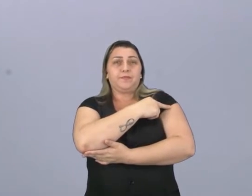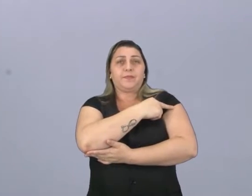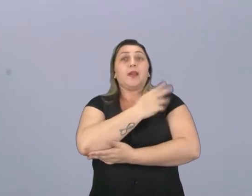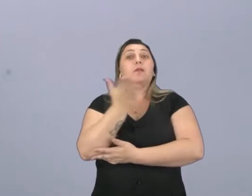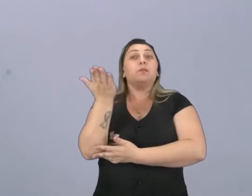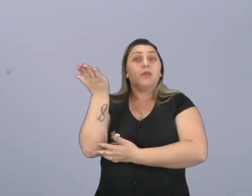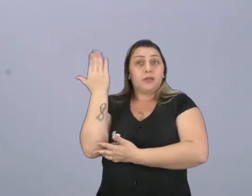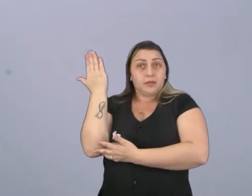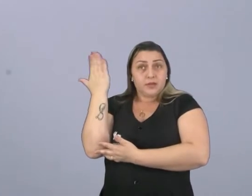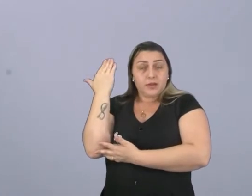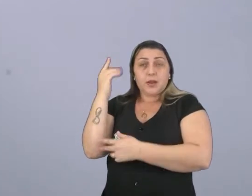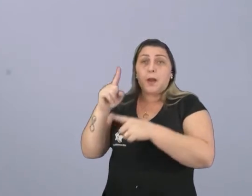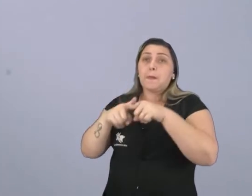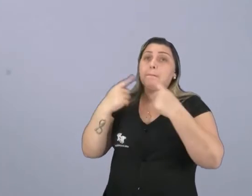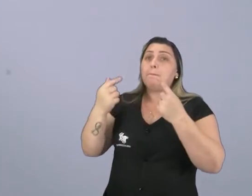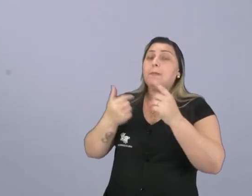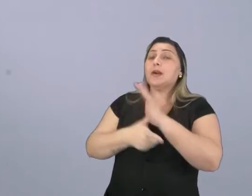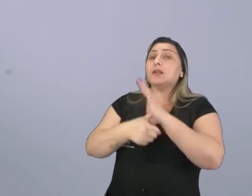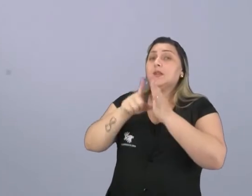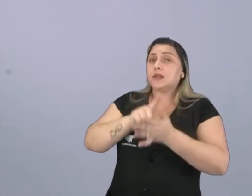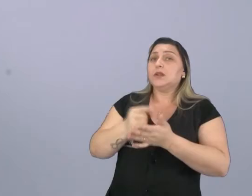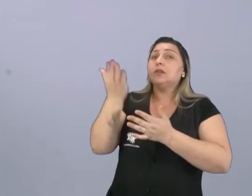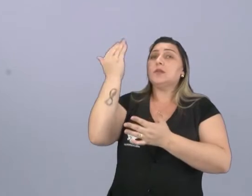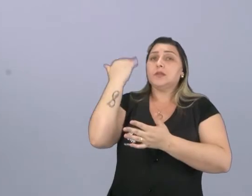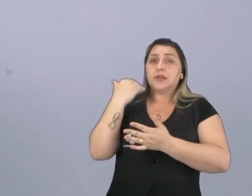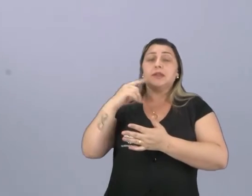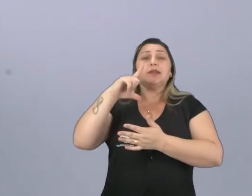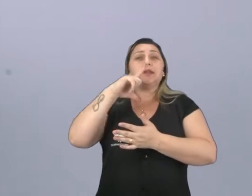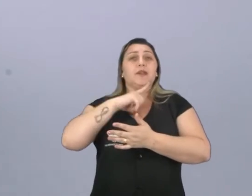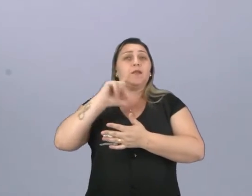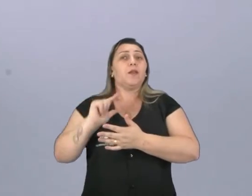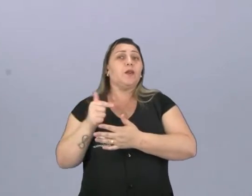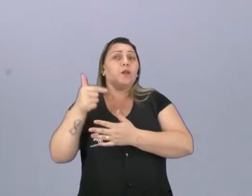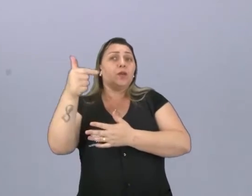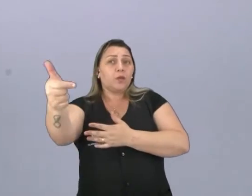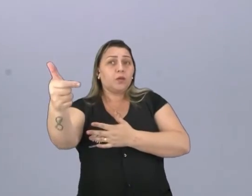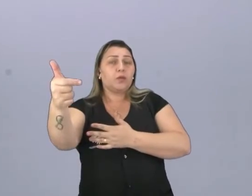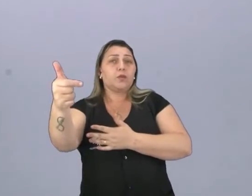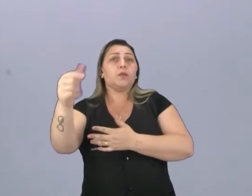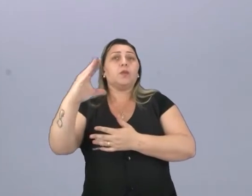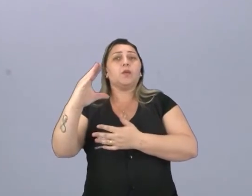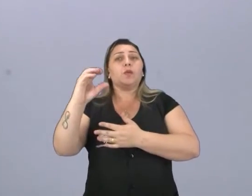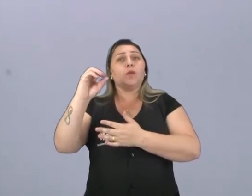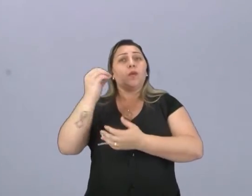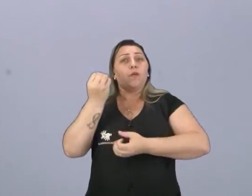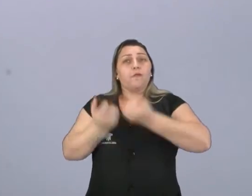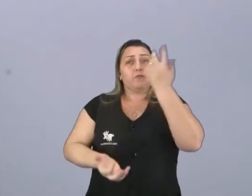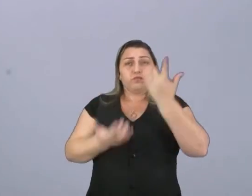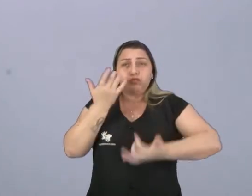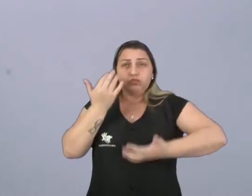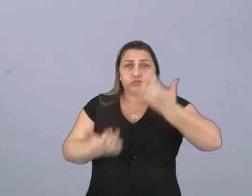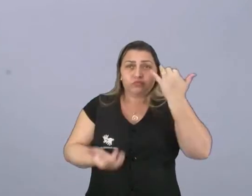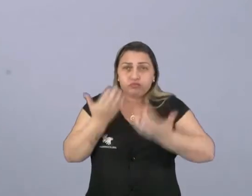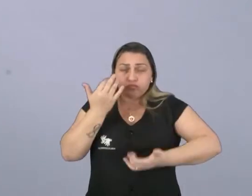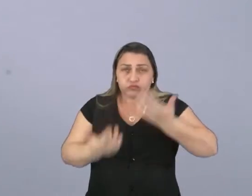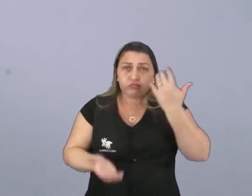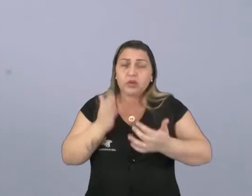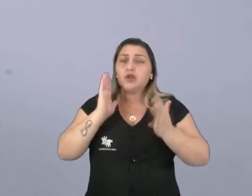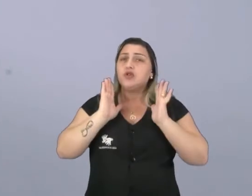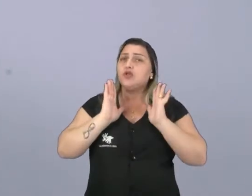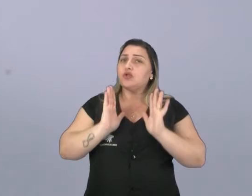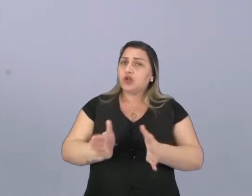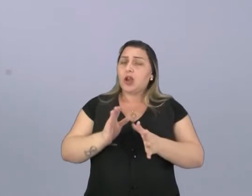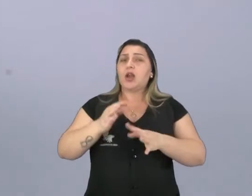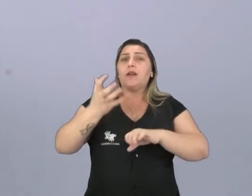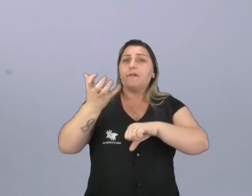um passado. Mas antes desse passado, ocorreu outro, que é o fogo tinha consumido boa parte